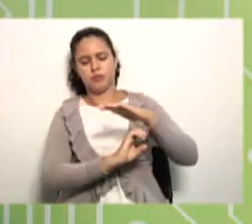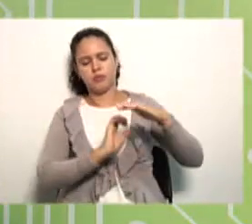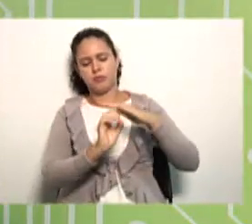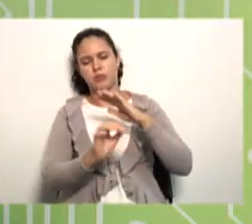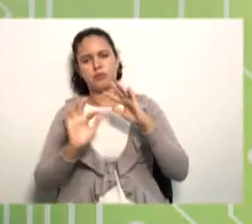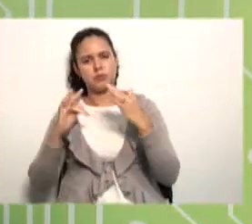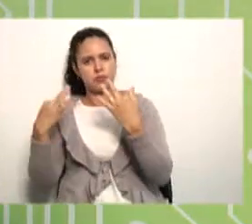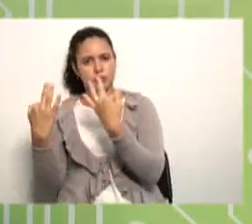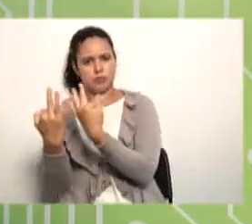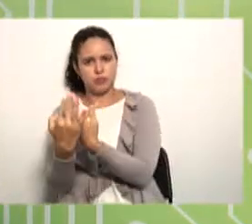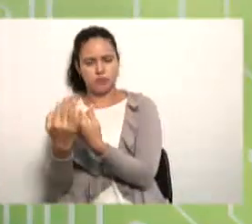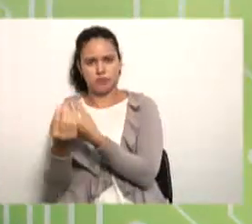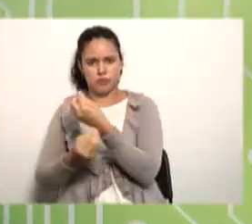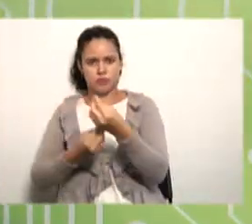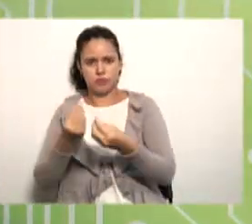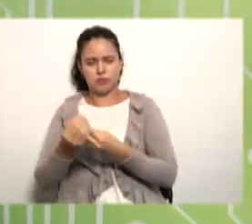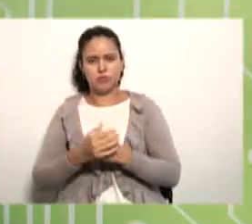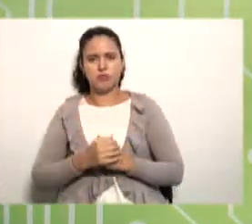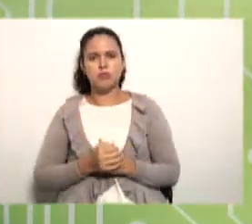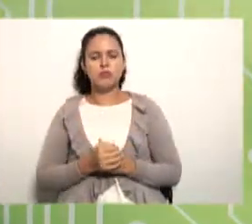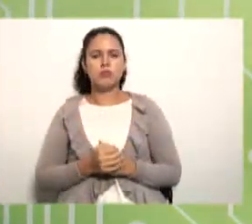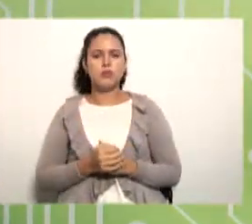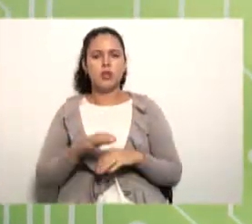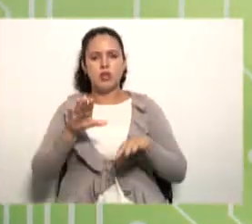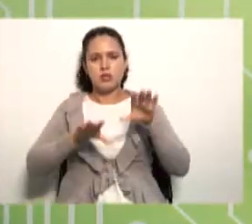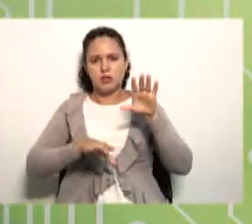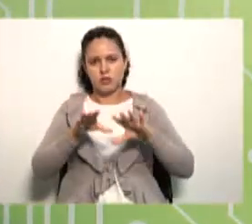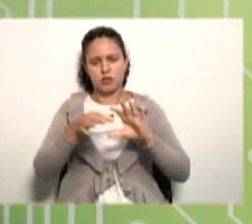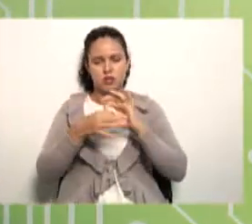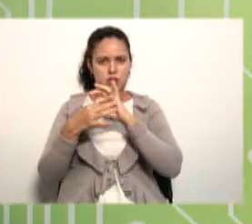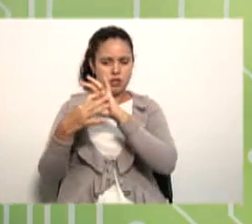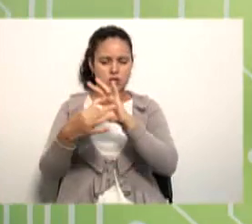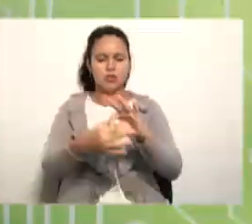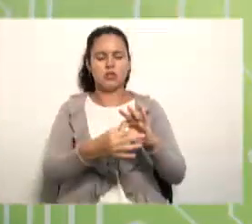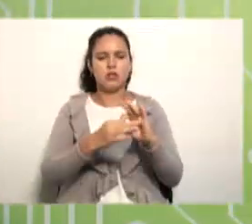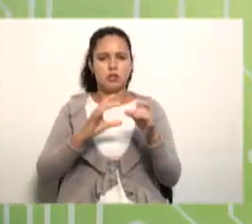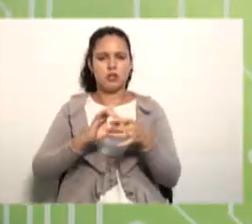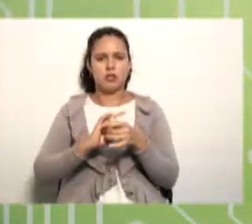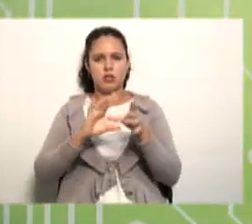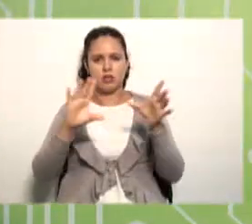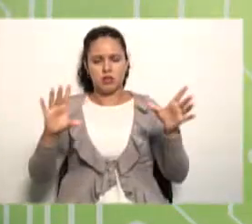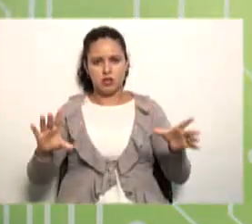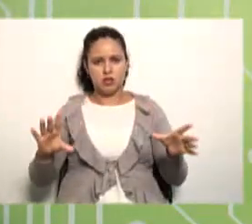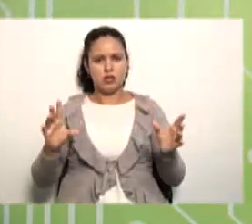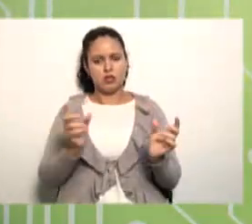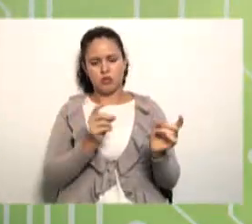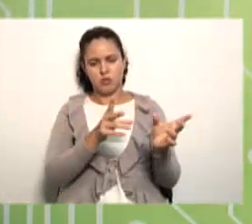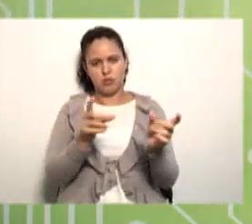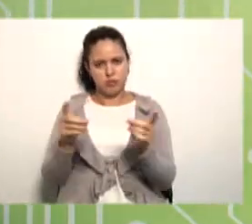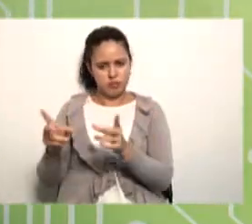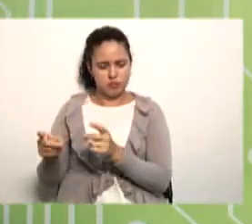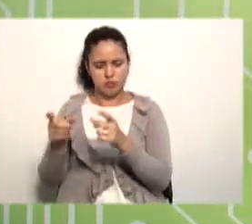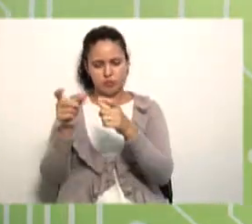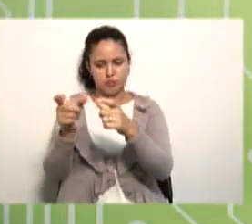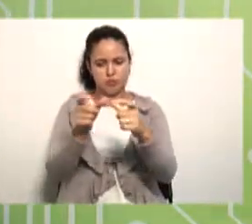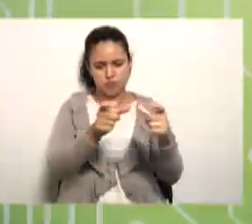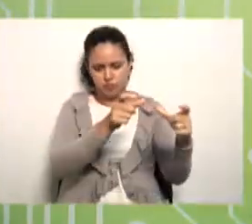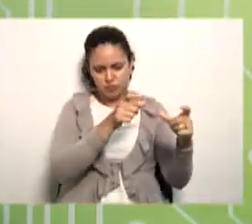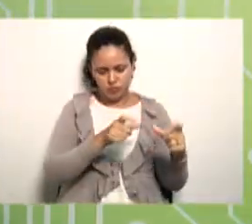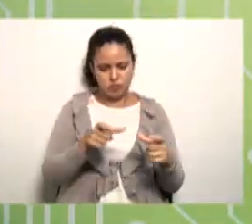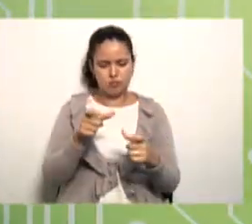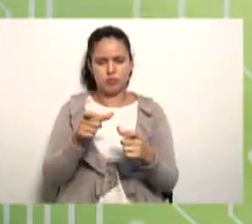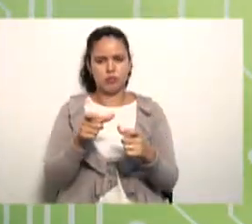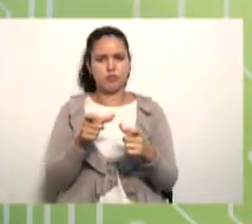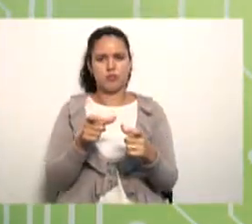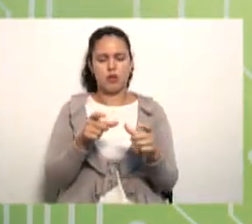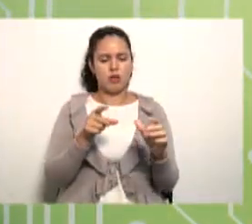uma relação com maior liberdade, como é o caso das relações das famílias com as feiras livres, onde as famílias podem negociar e comprar